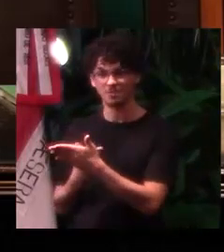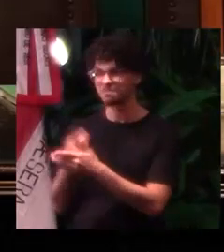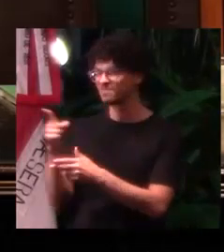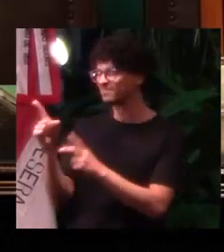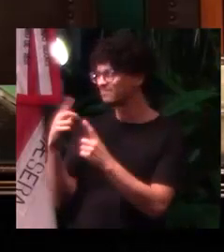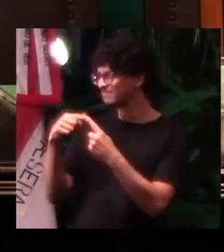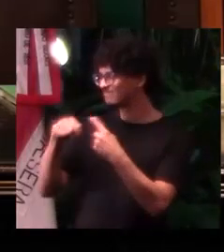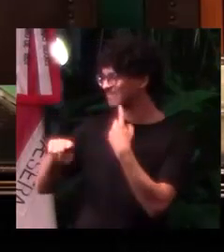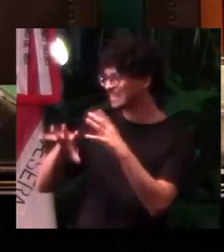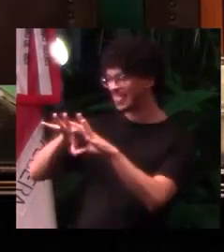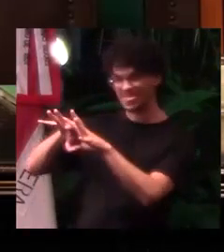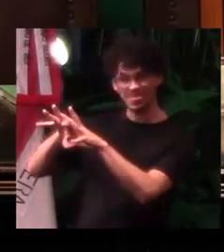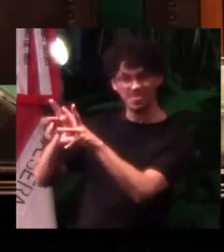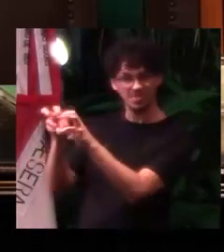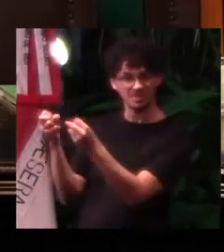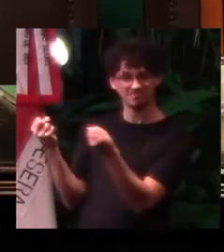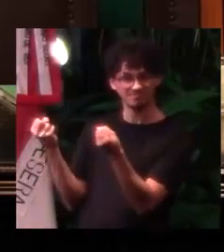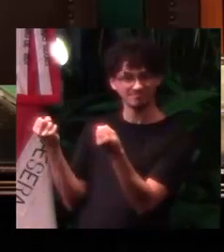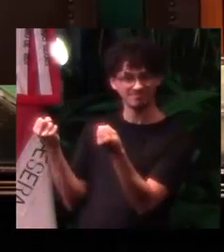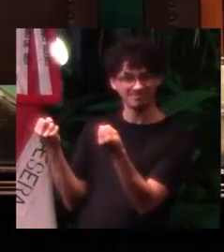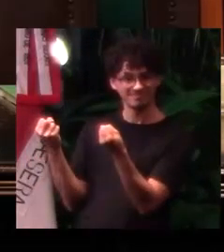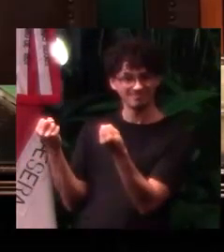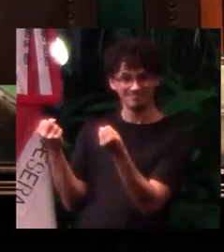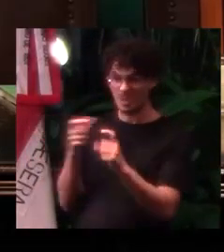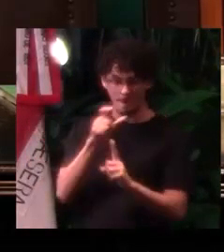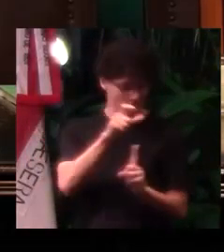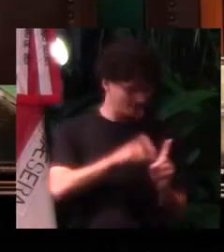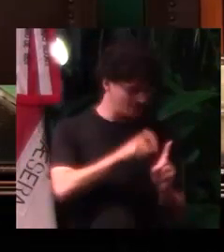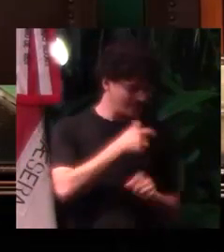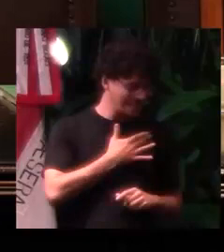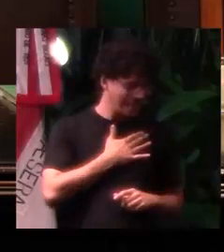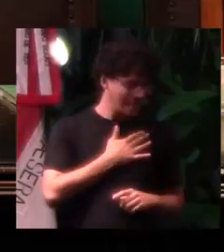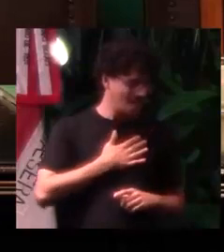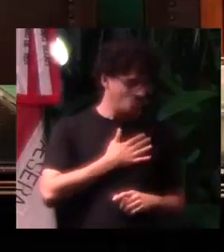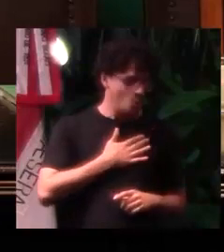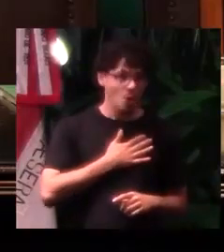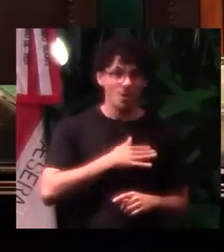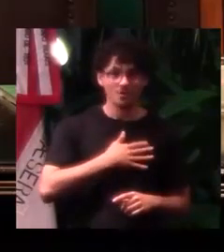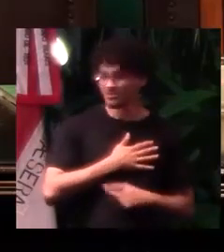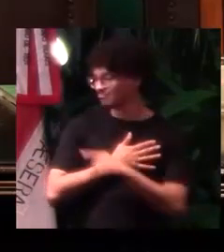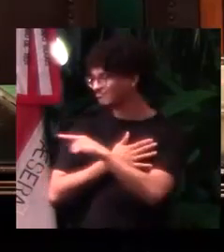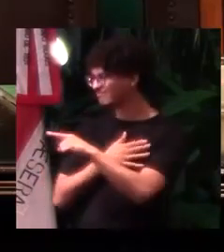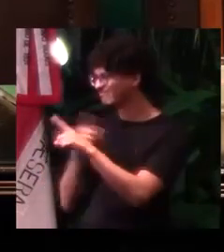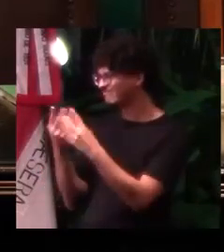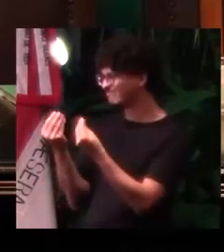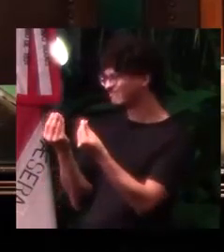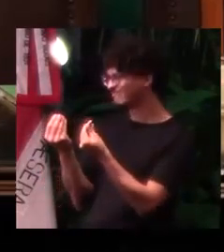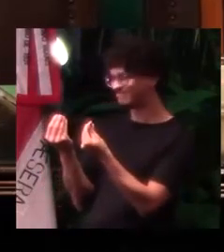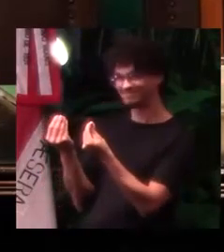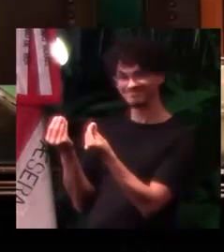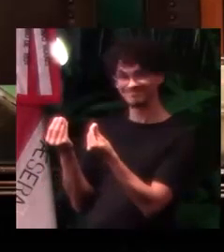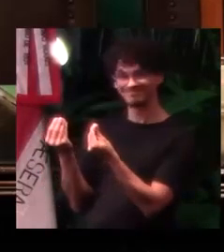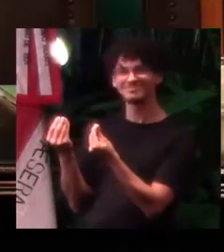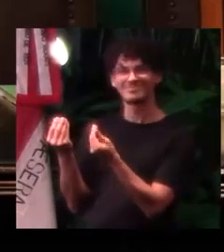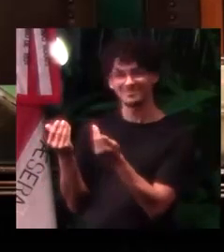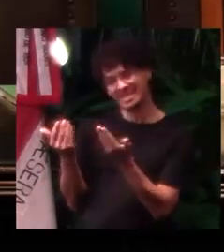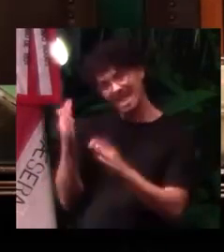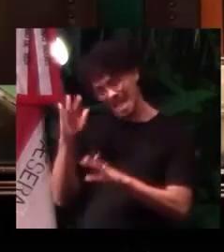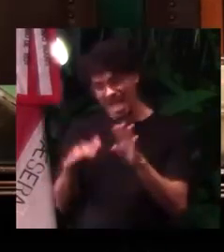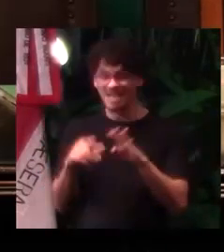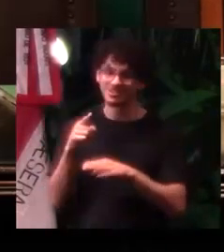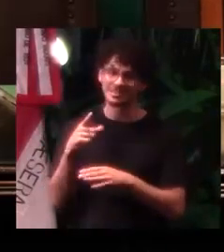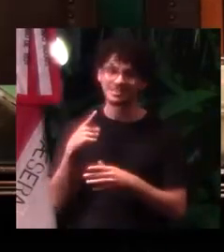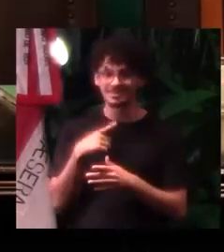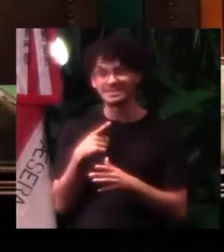uma destruição dos seus personagens, né? Pelo menos durante um tempo. Depois você pode até